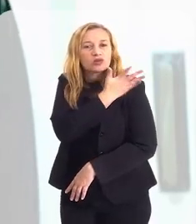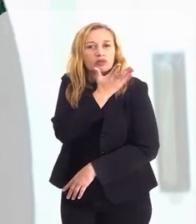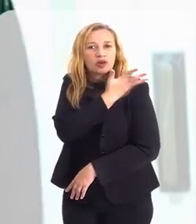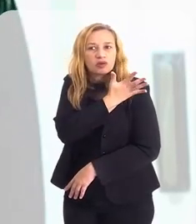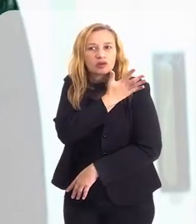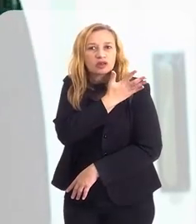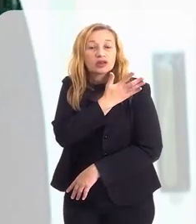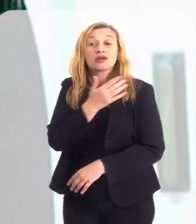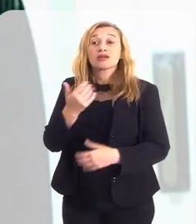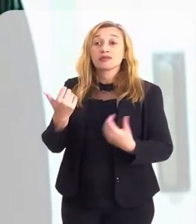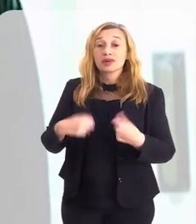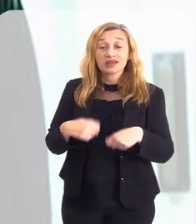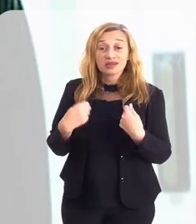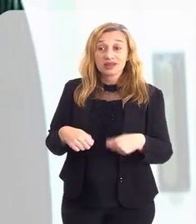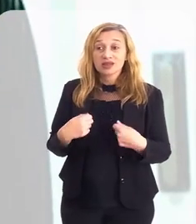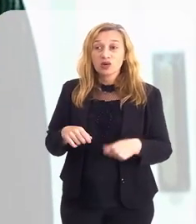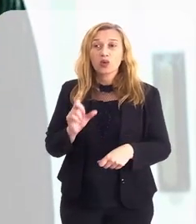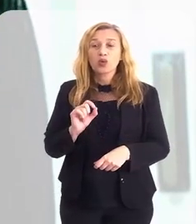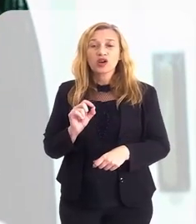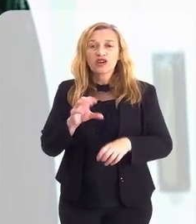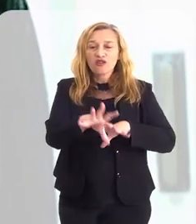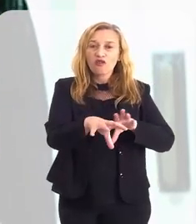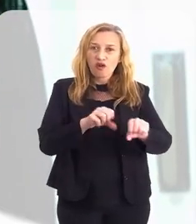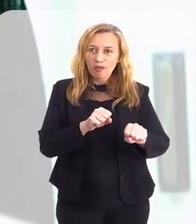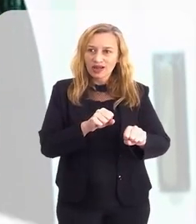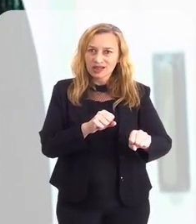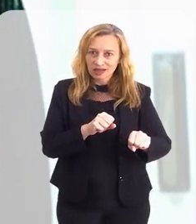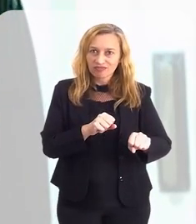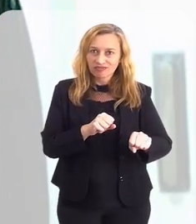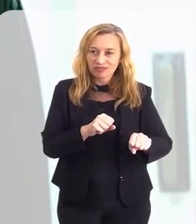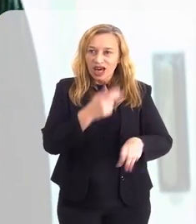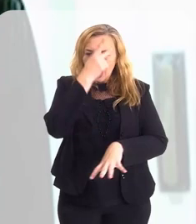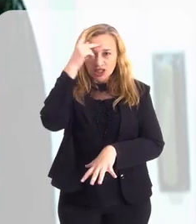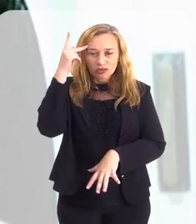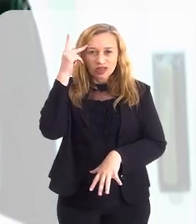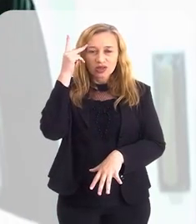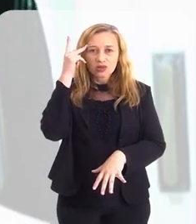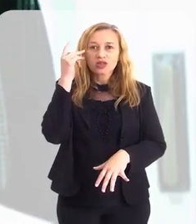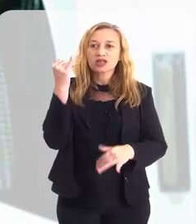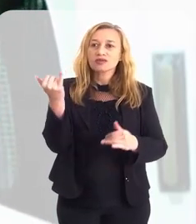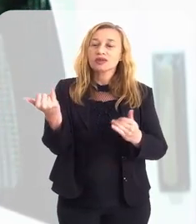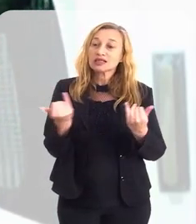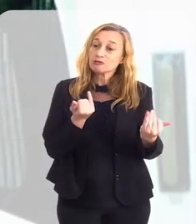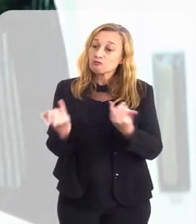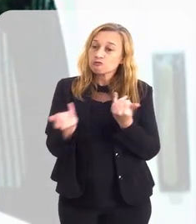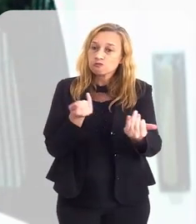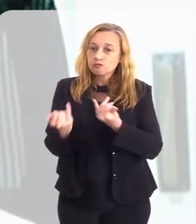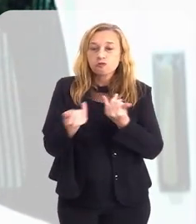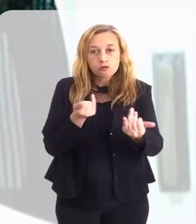supere o preconceito, a gente tem que ter formação. As pessoas precisam ser